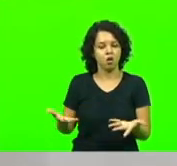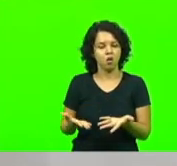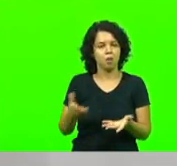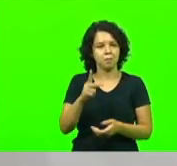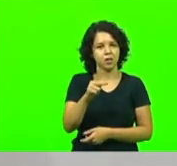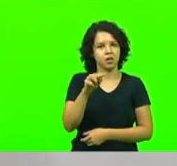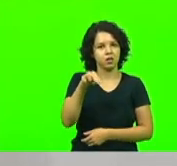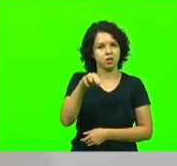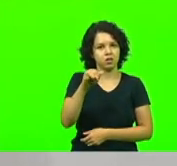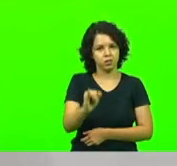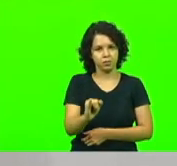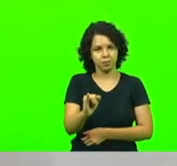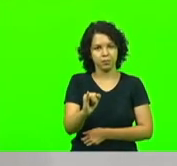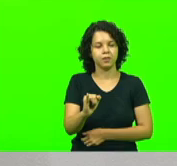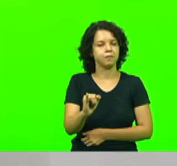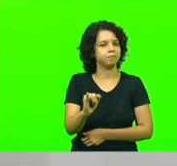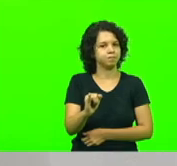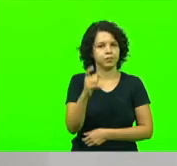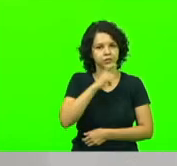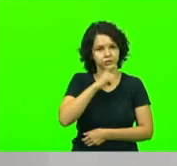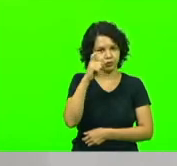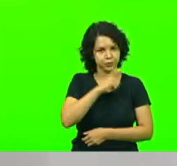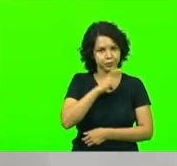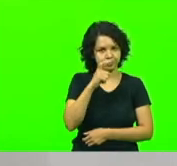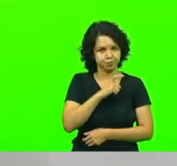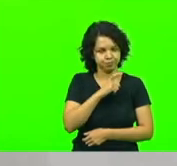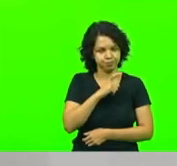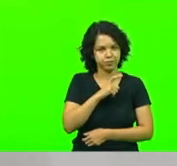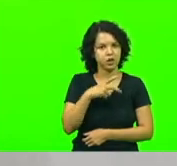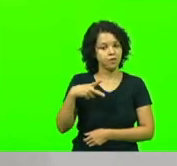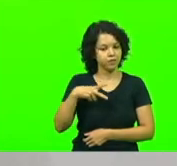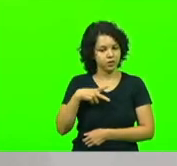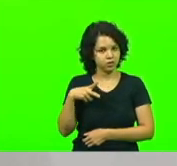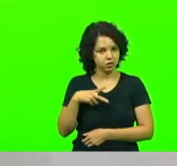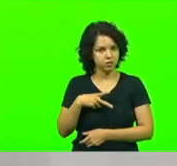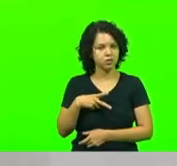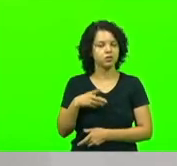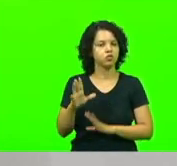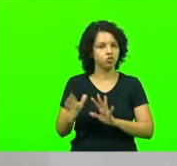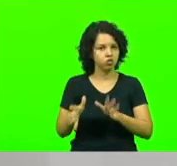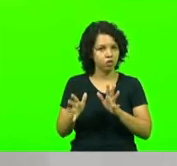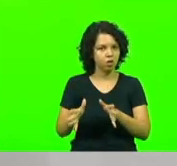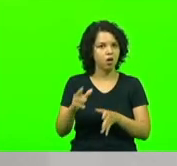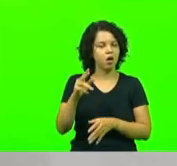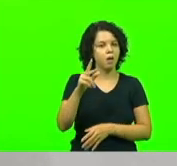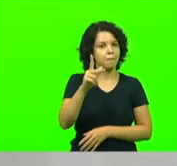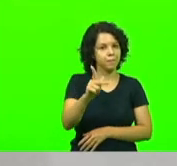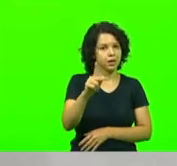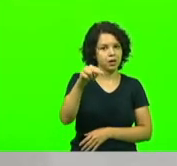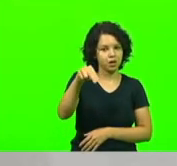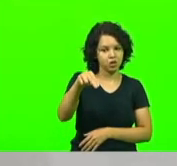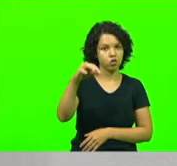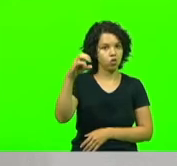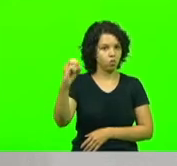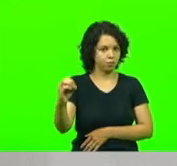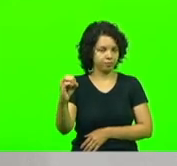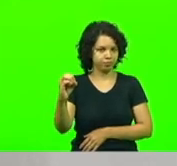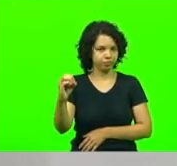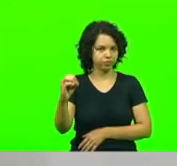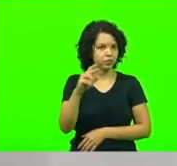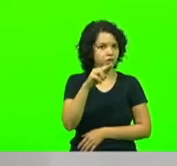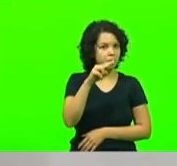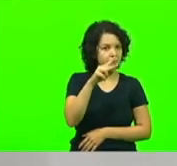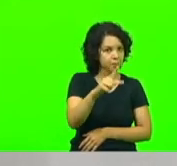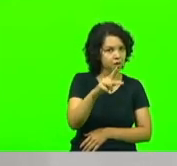Mentira! Passou pela Anvisa, mas não está na PNI, está no PNO. Não está no PNI.